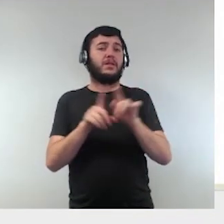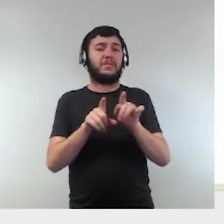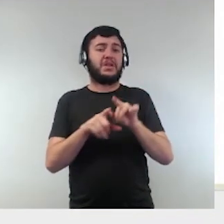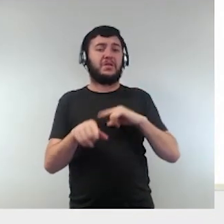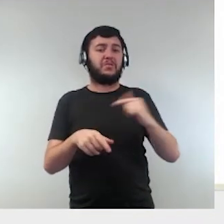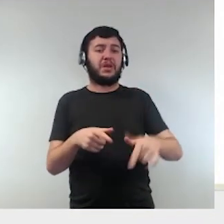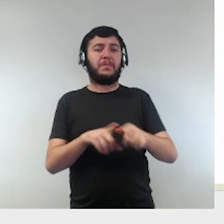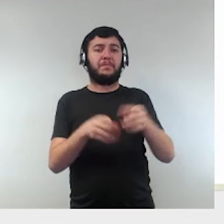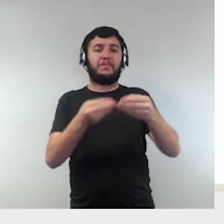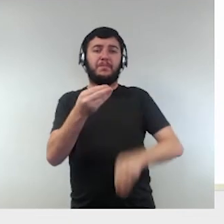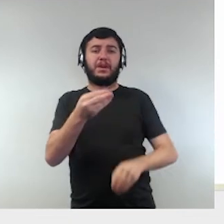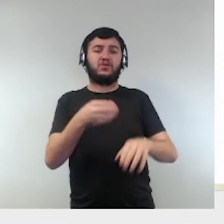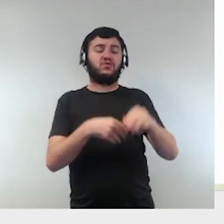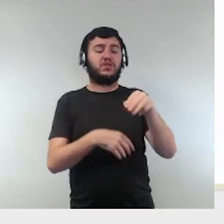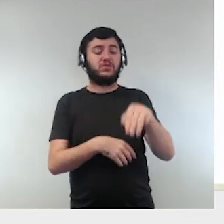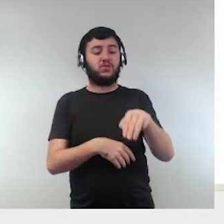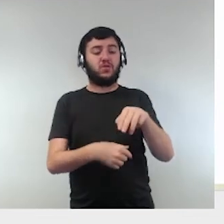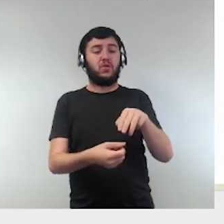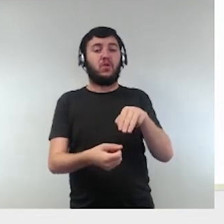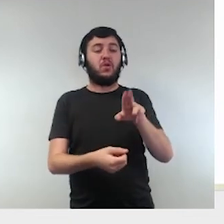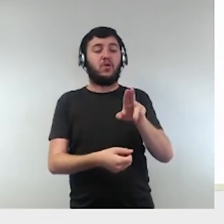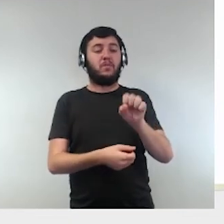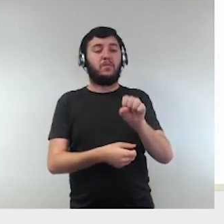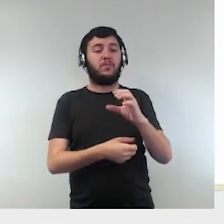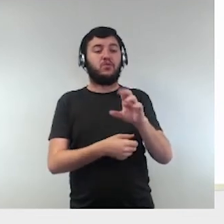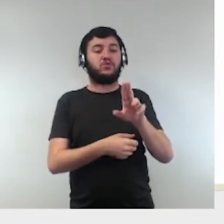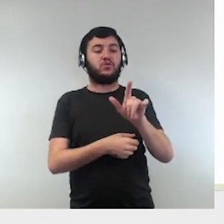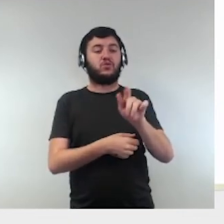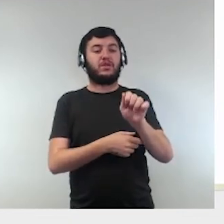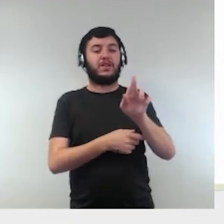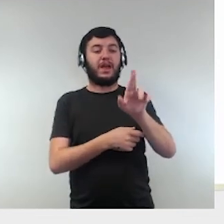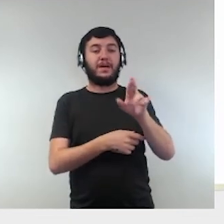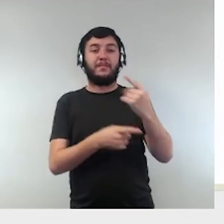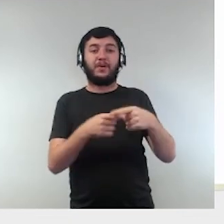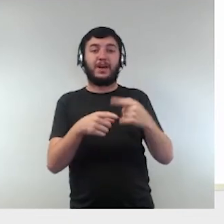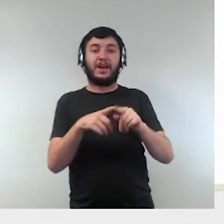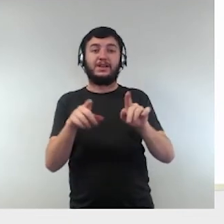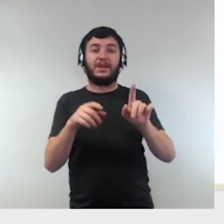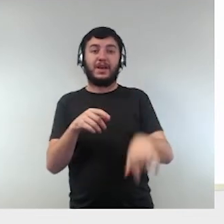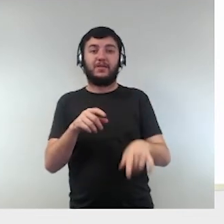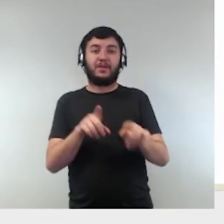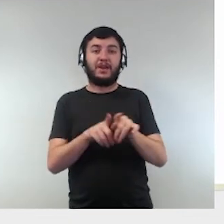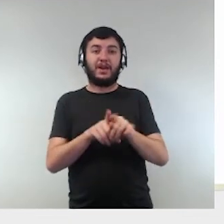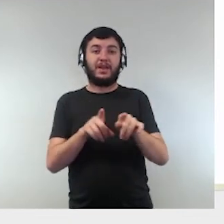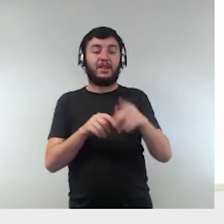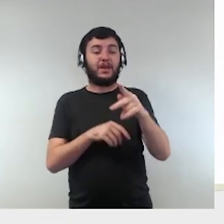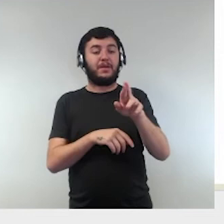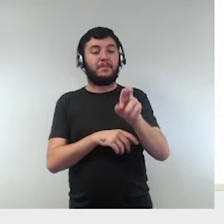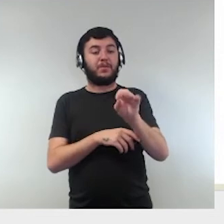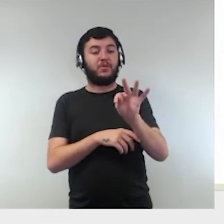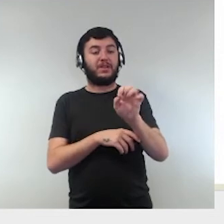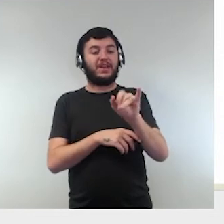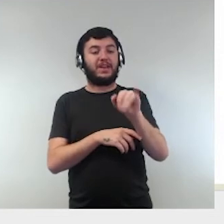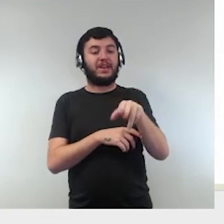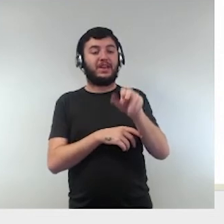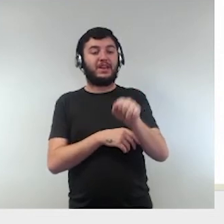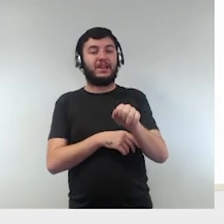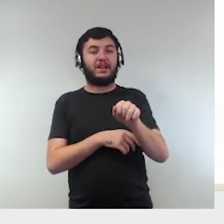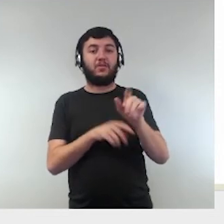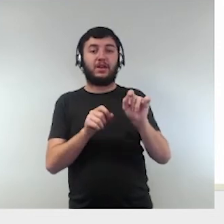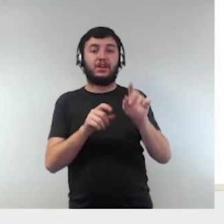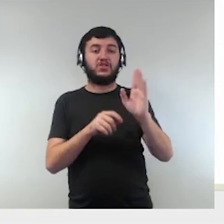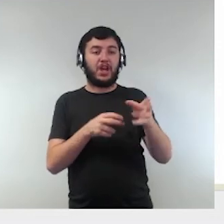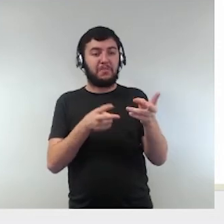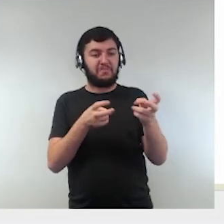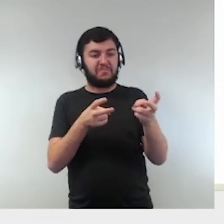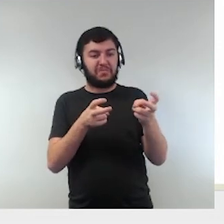que a proteína CK, ela identifica até a pré-lesão muscular. Imagine uma lesão. Então, o animal ele foi medido, esses